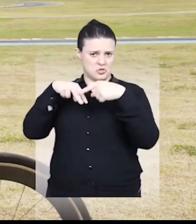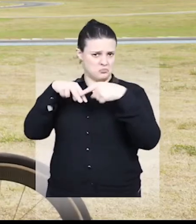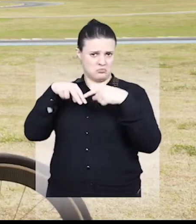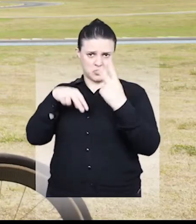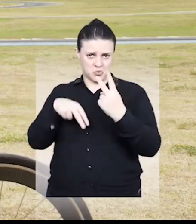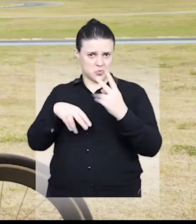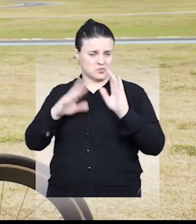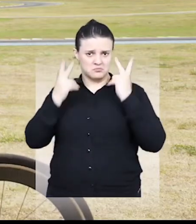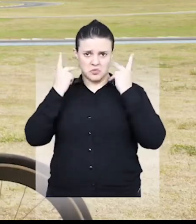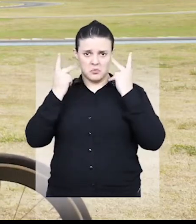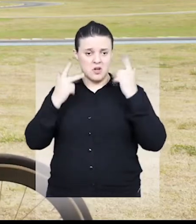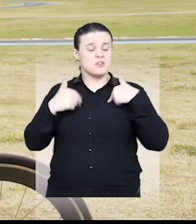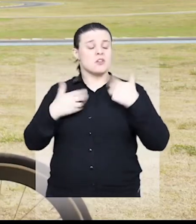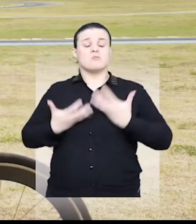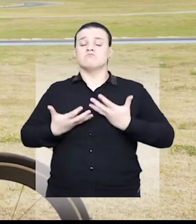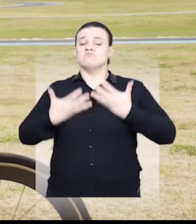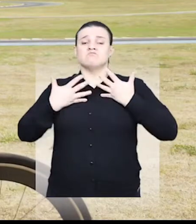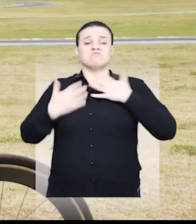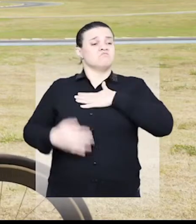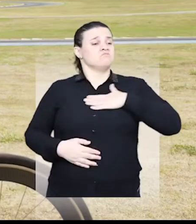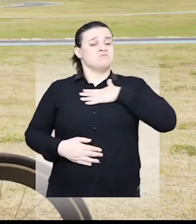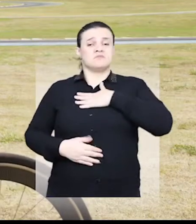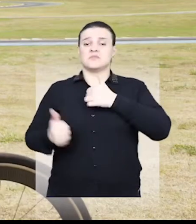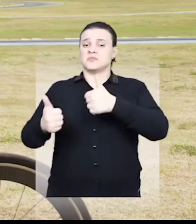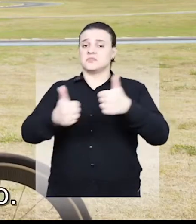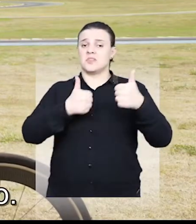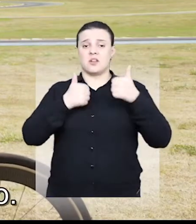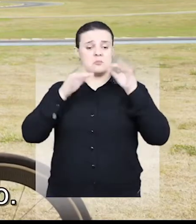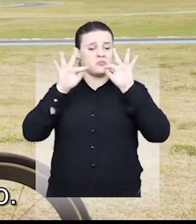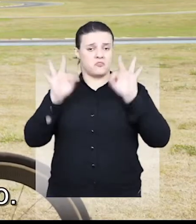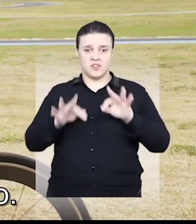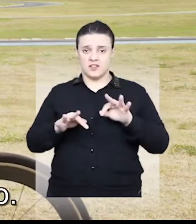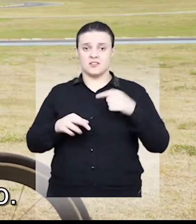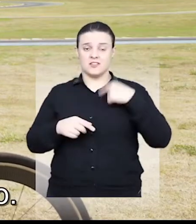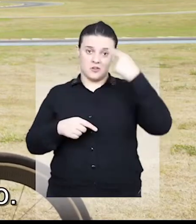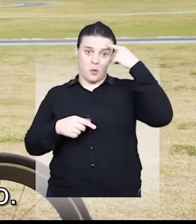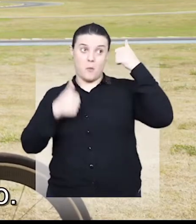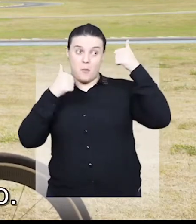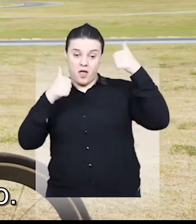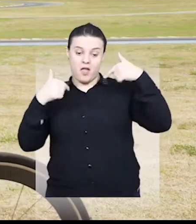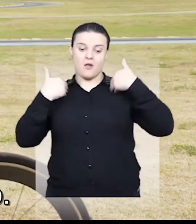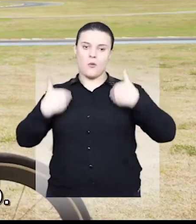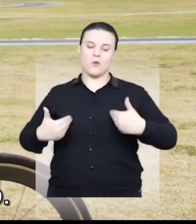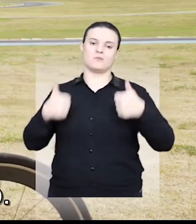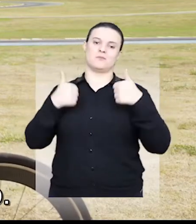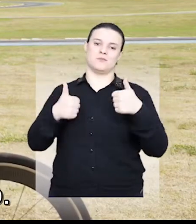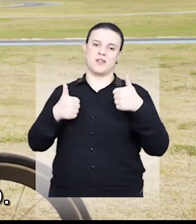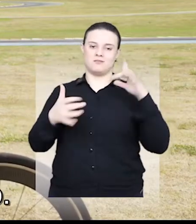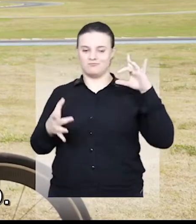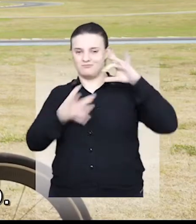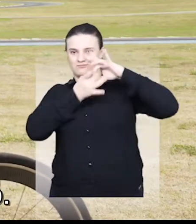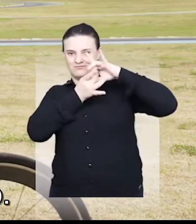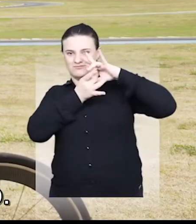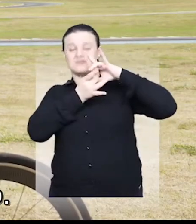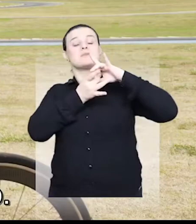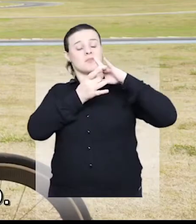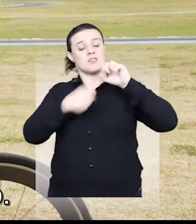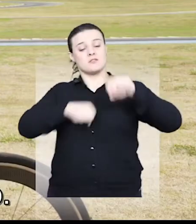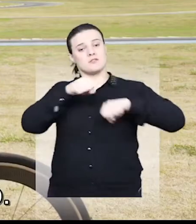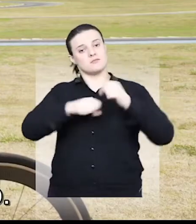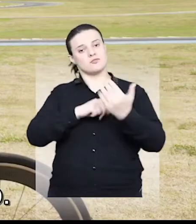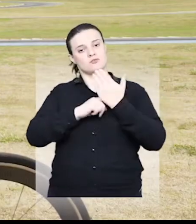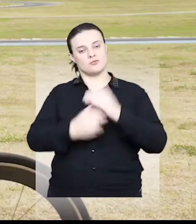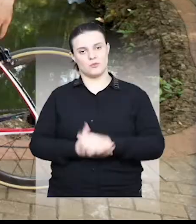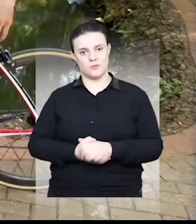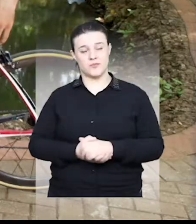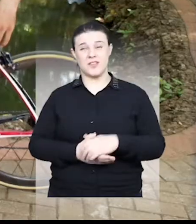pernas, e sempre com a autoestima lá em cima, que eu falo que mente sã, corpo sã, e o ciclismo me